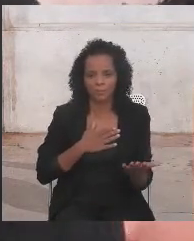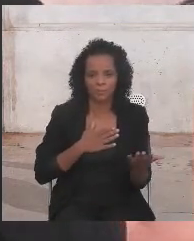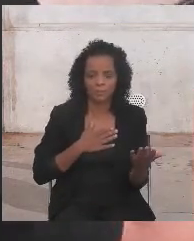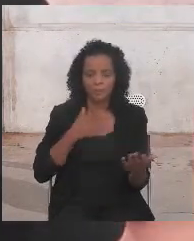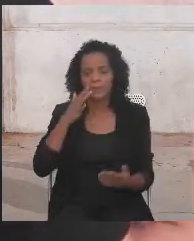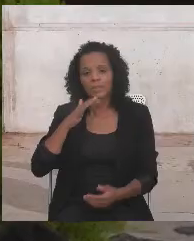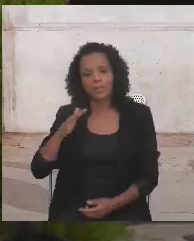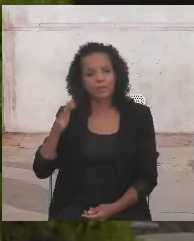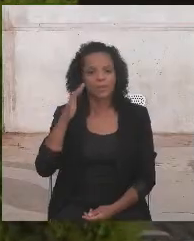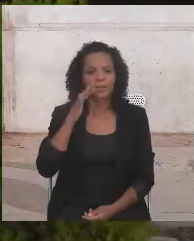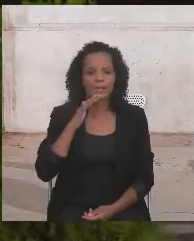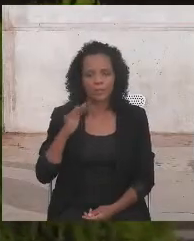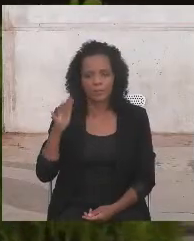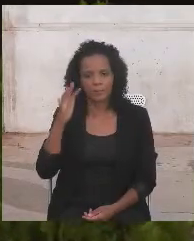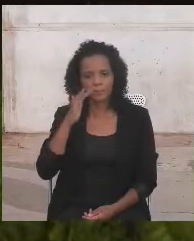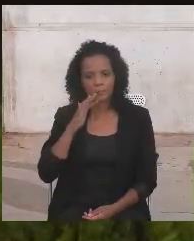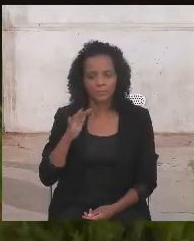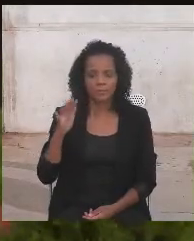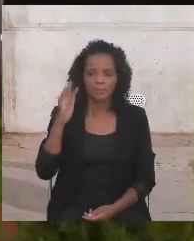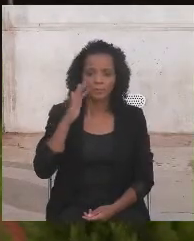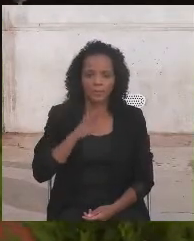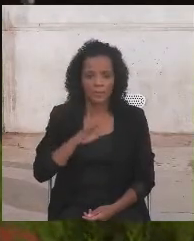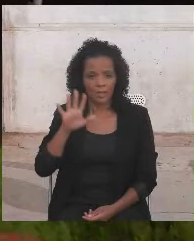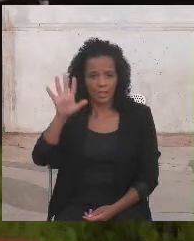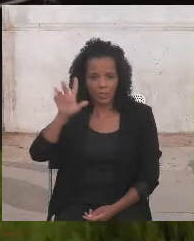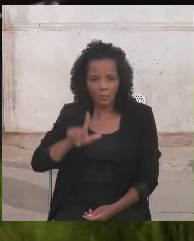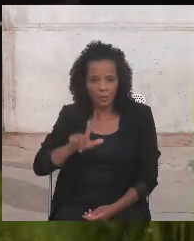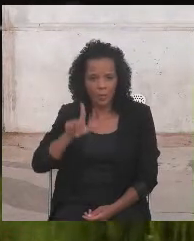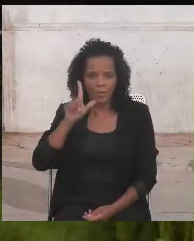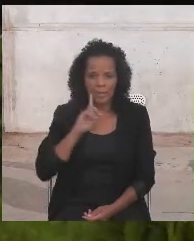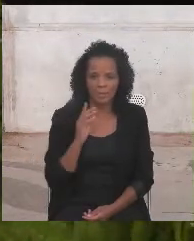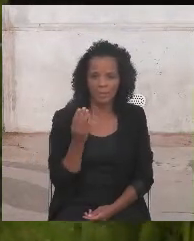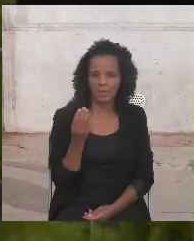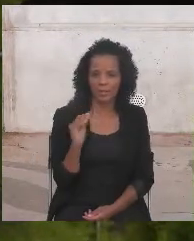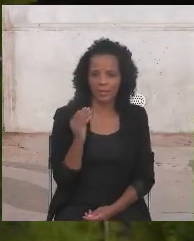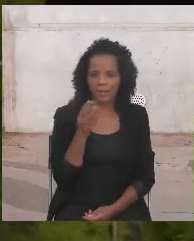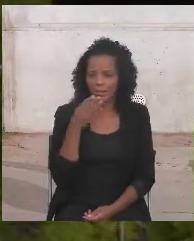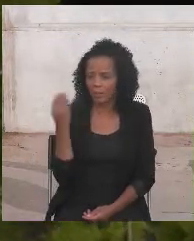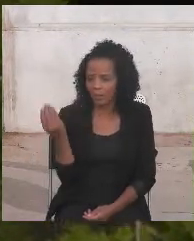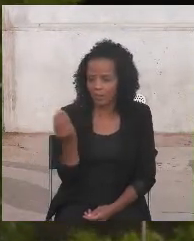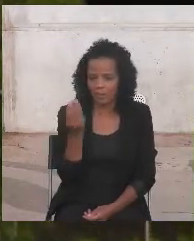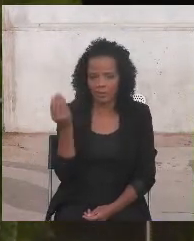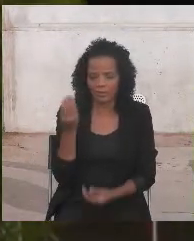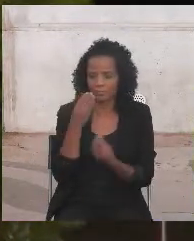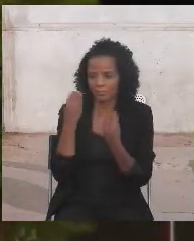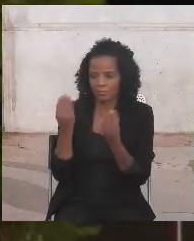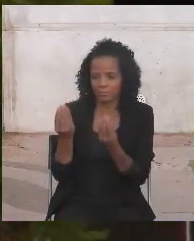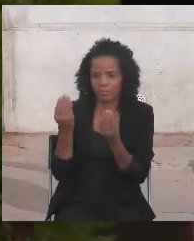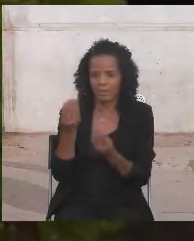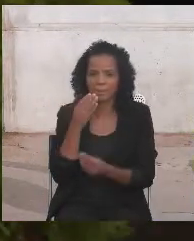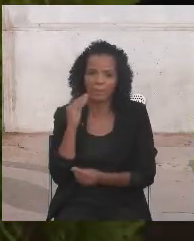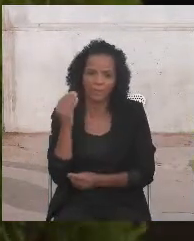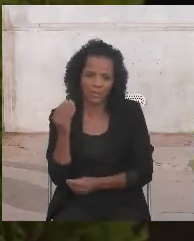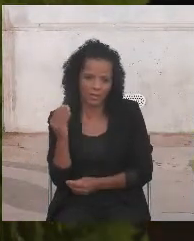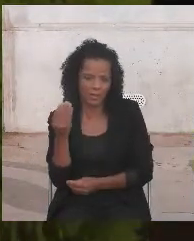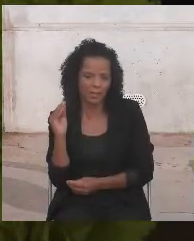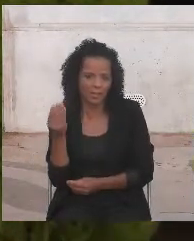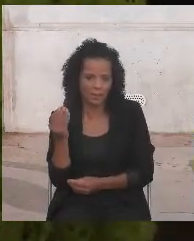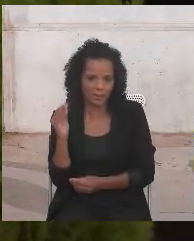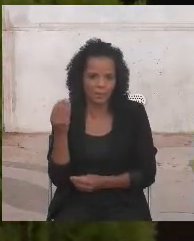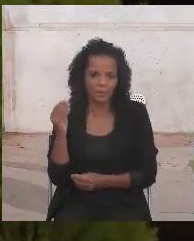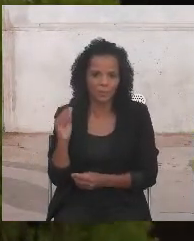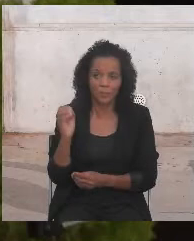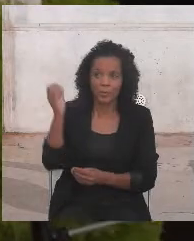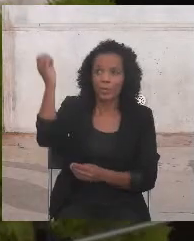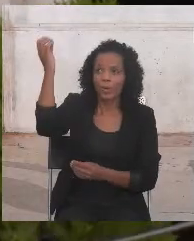faz cantar. Lisboa, menina e moça, menina da